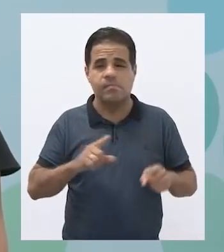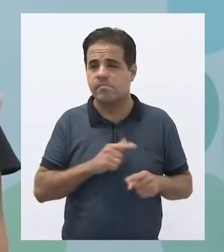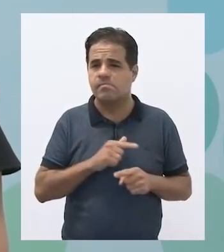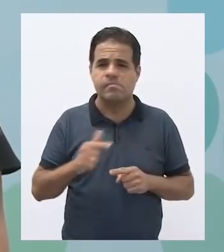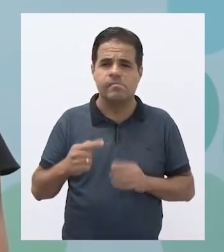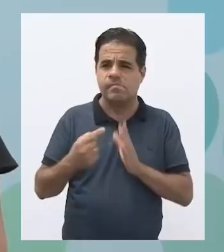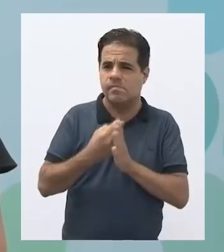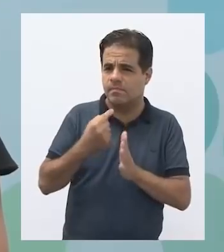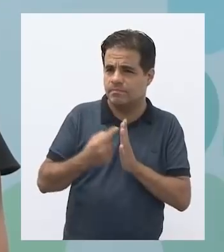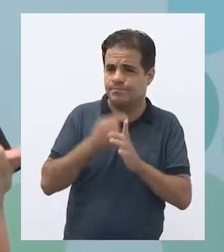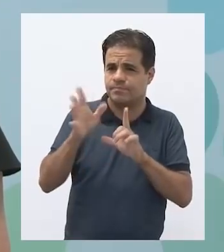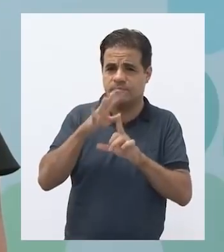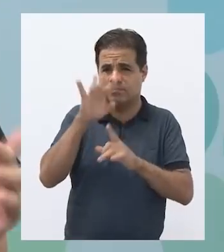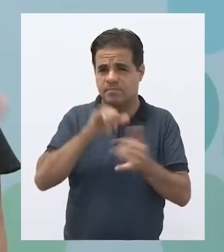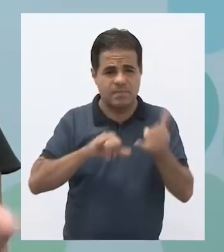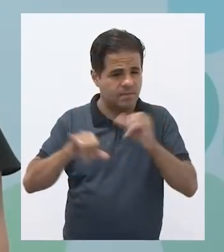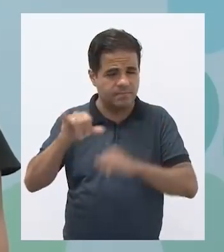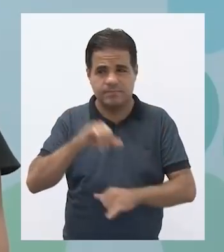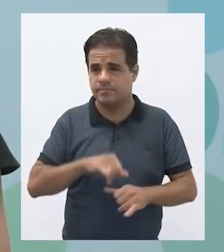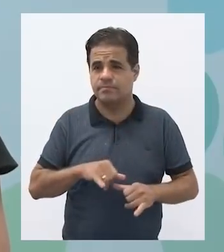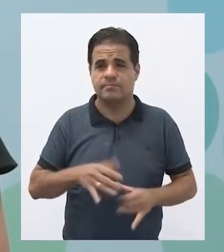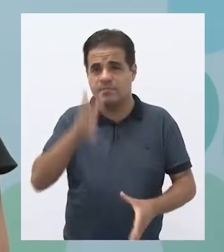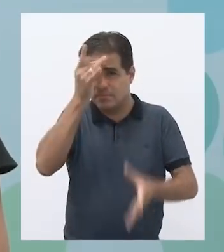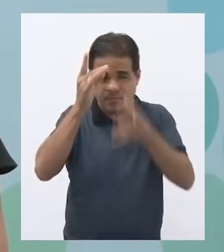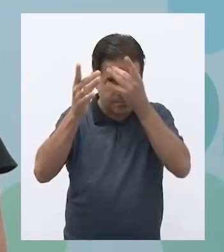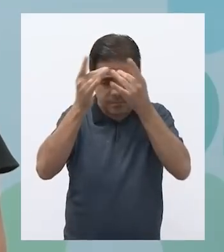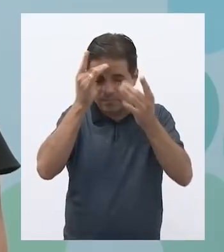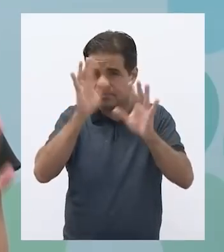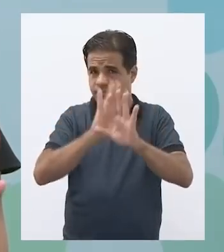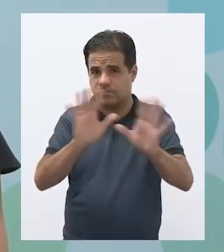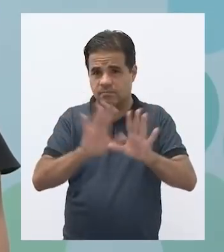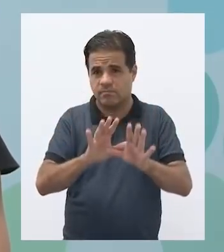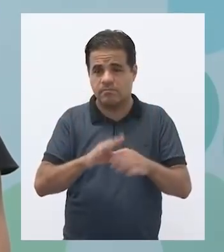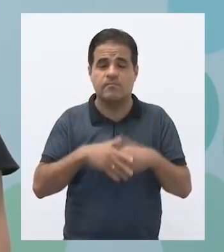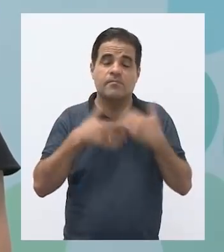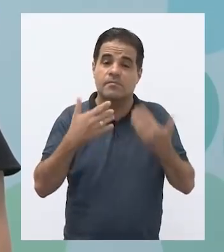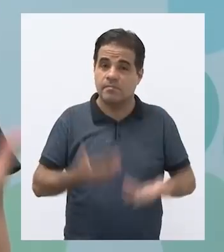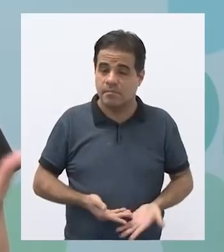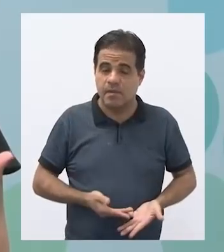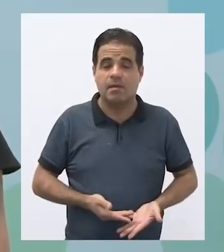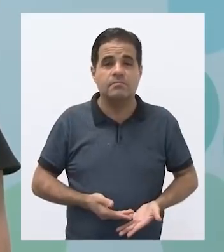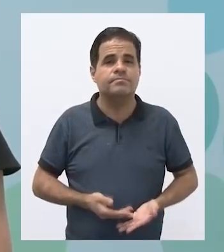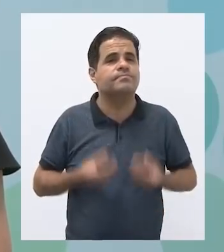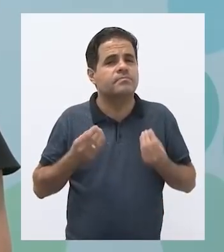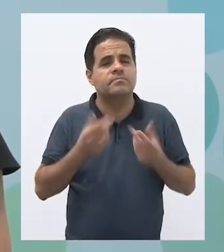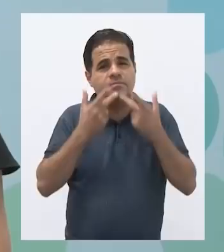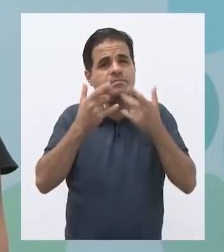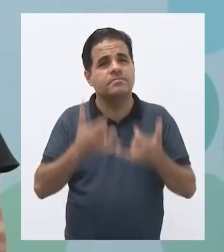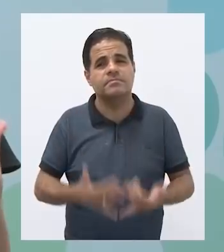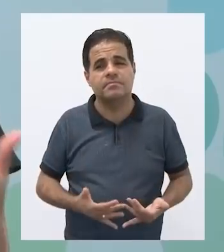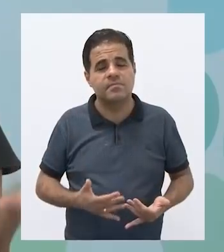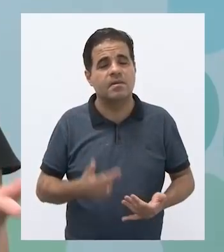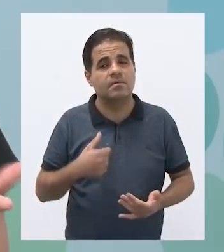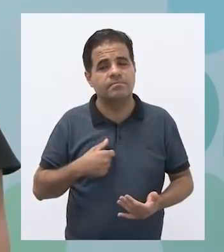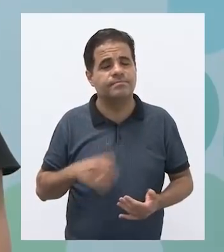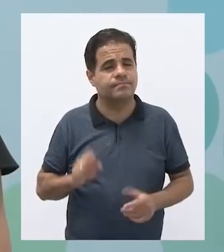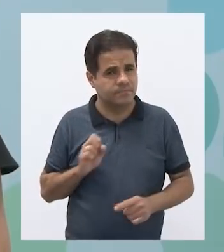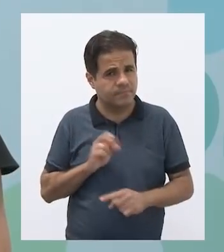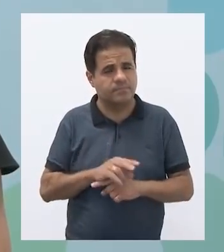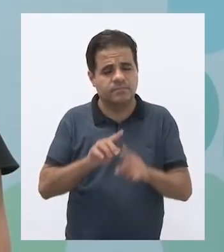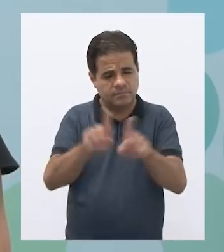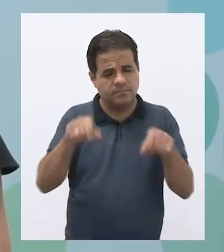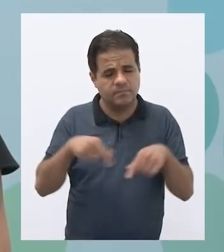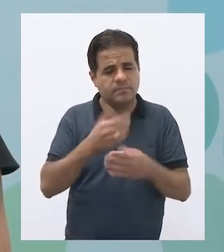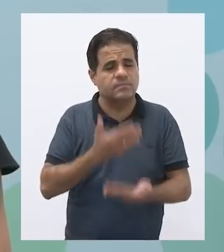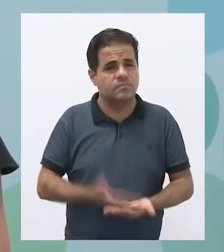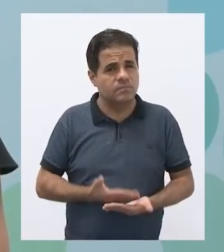Eles perguntavam da tabela periódica, eu falava, não vamos decorar tabela periódica, mas enfim. Para que eu estou falando isso? Eu, quando entrei na sala de